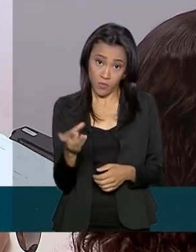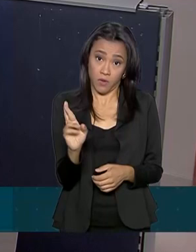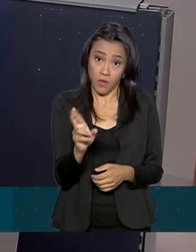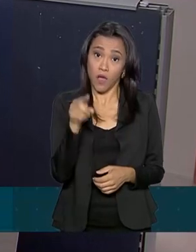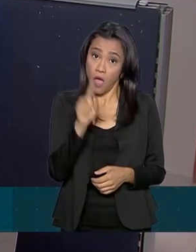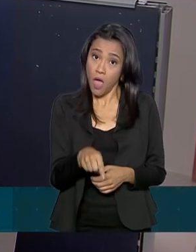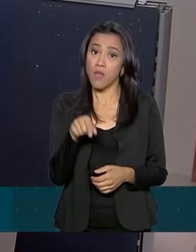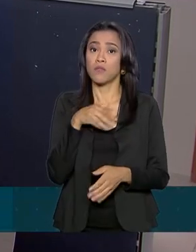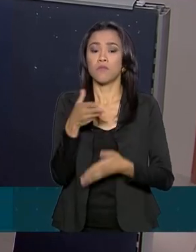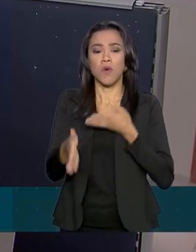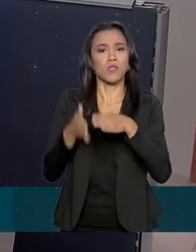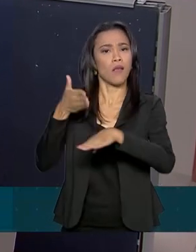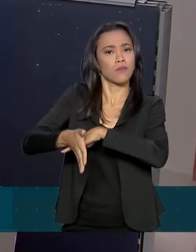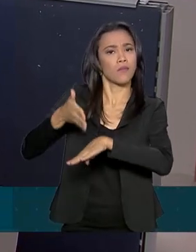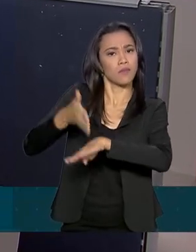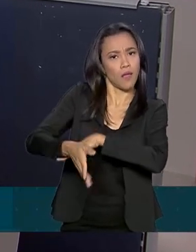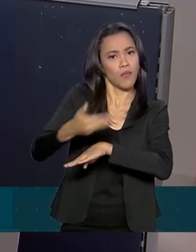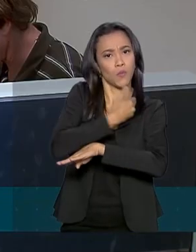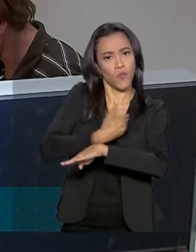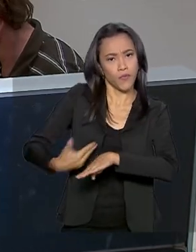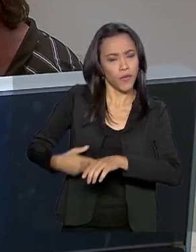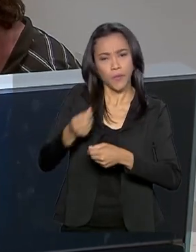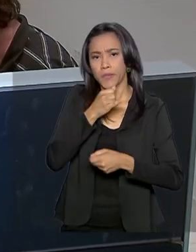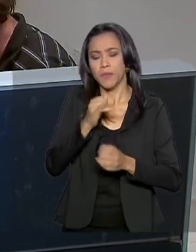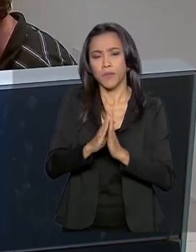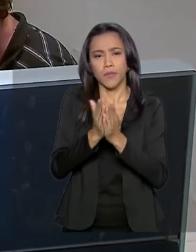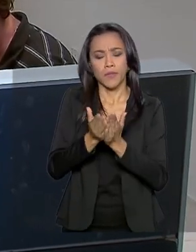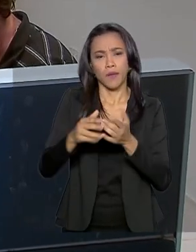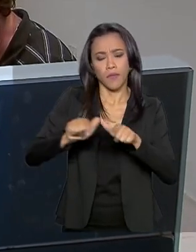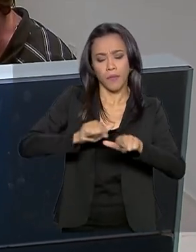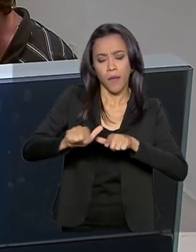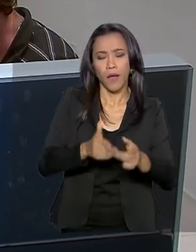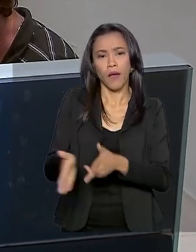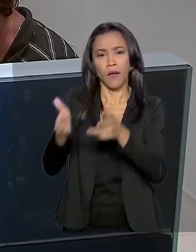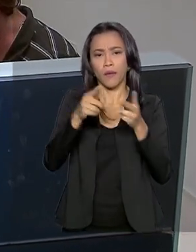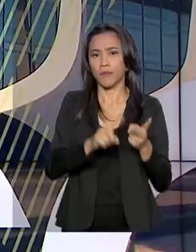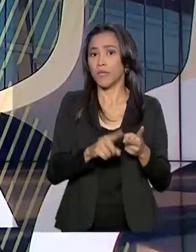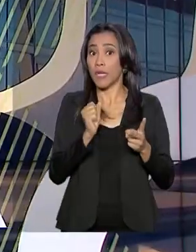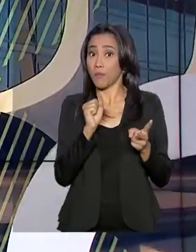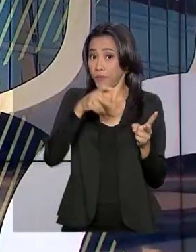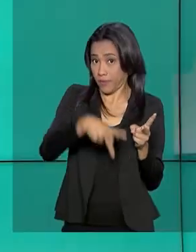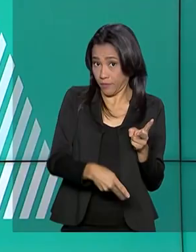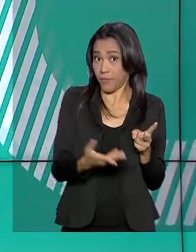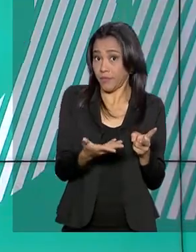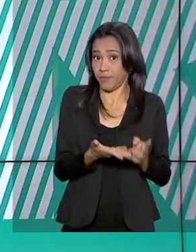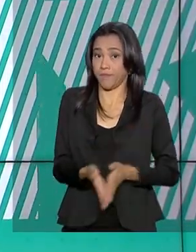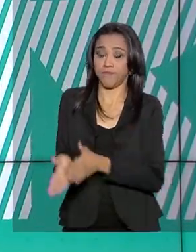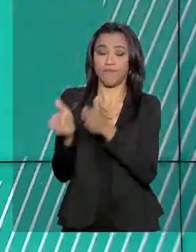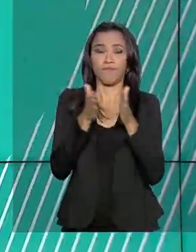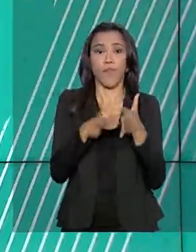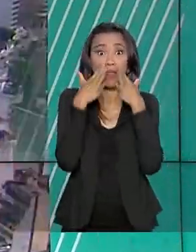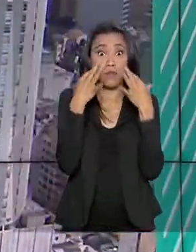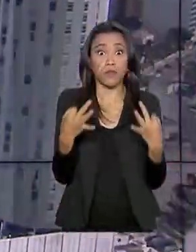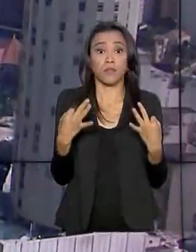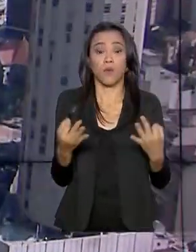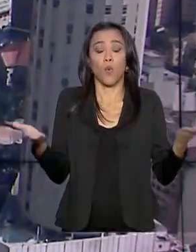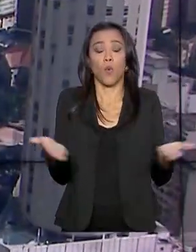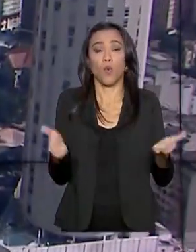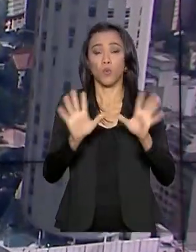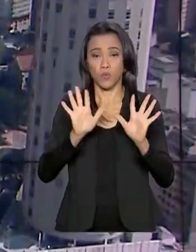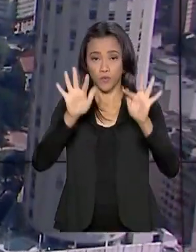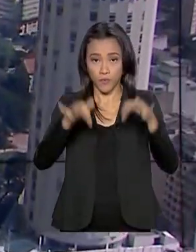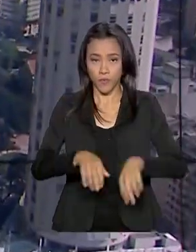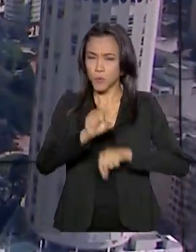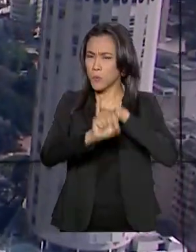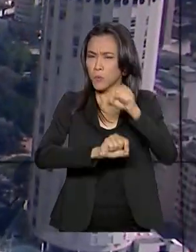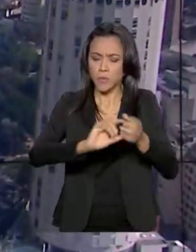acessados pelo portal do governo como a carteira de trabalho e aposentadoria o e atenção termina hoje o